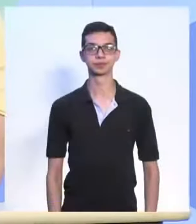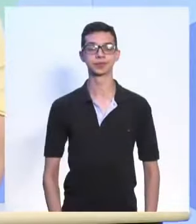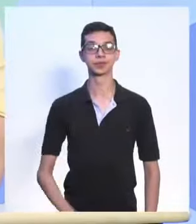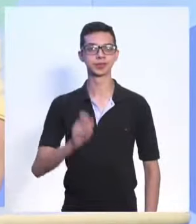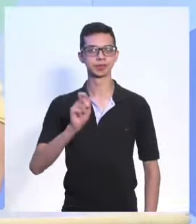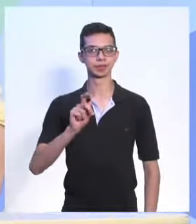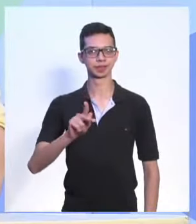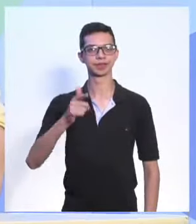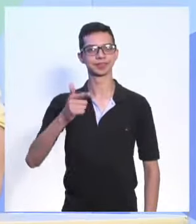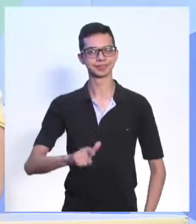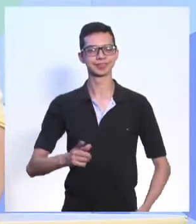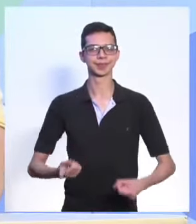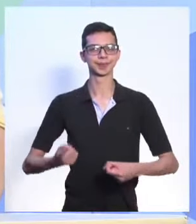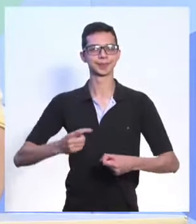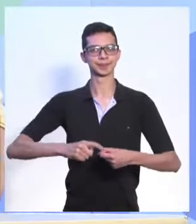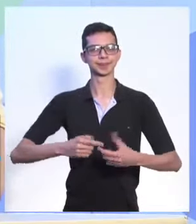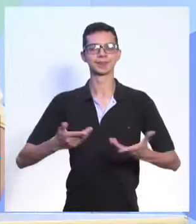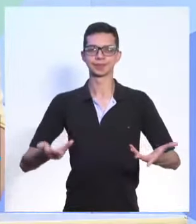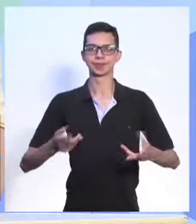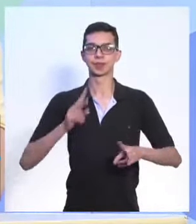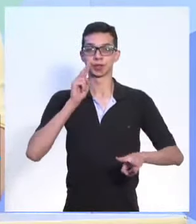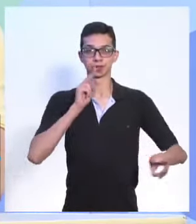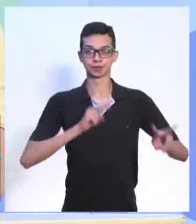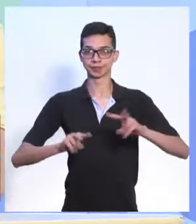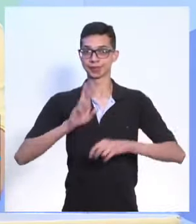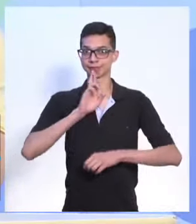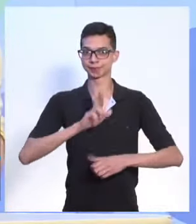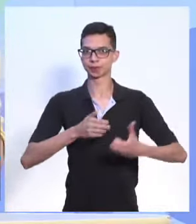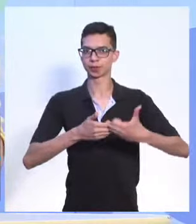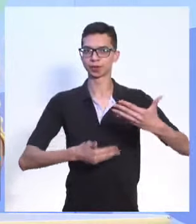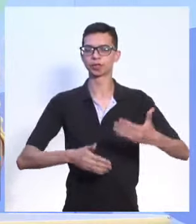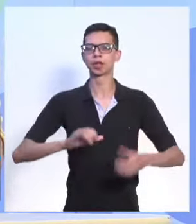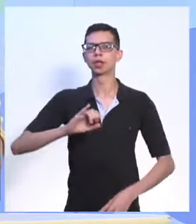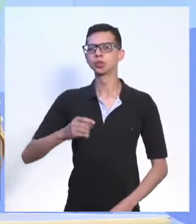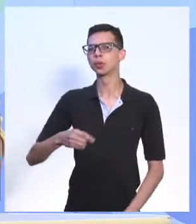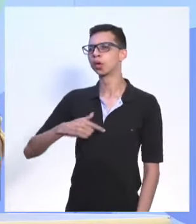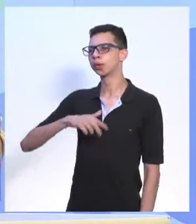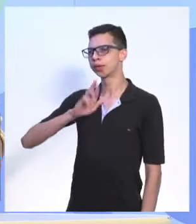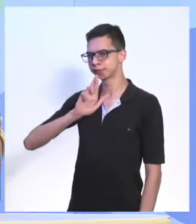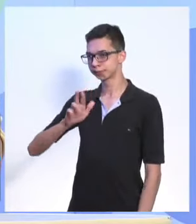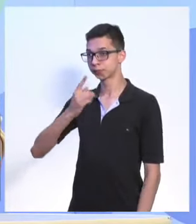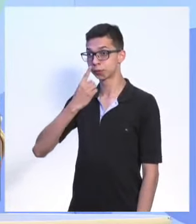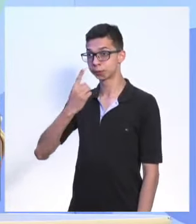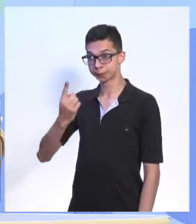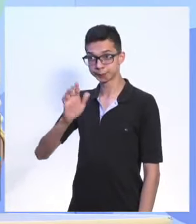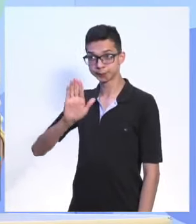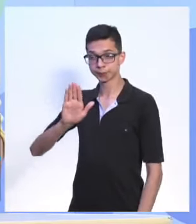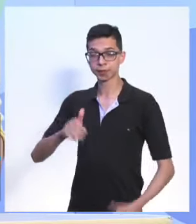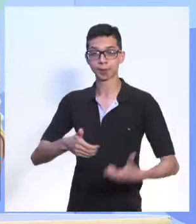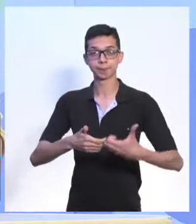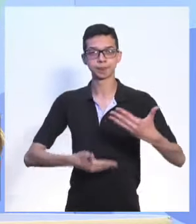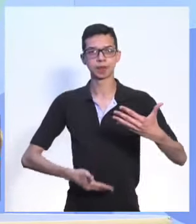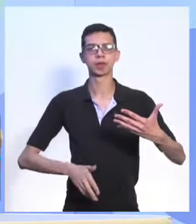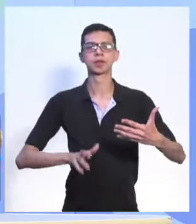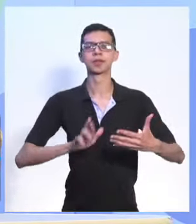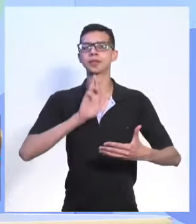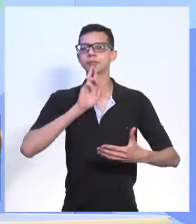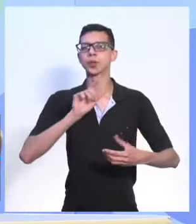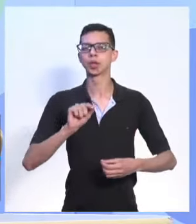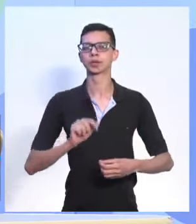Ok, we're back. Vamos ver muitas respostas. João, olha, o pessoal tá, a maioria está respondendo 2431,